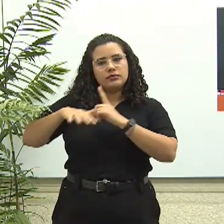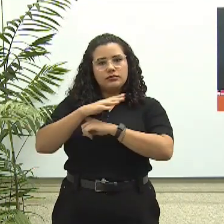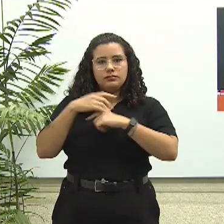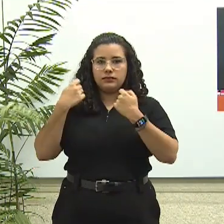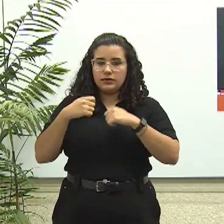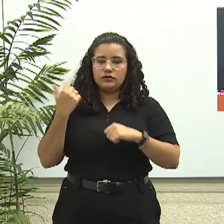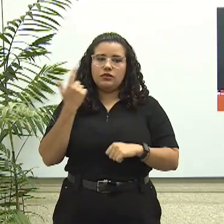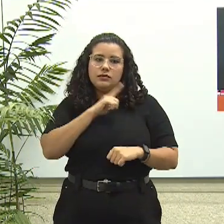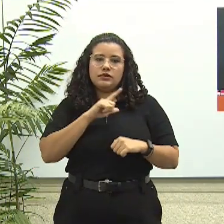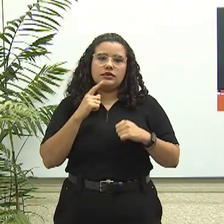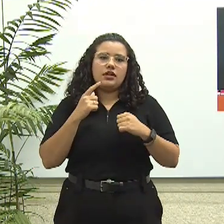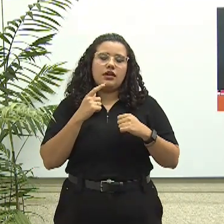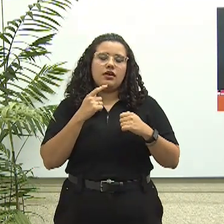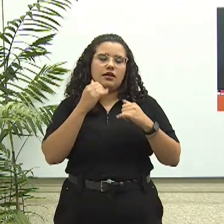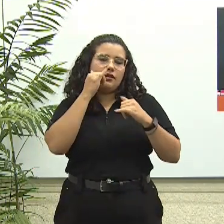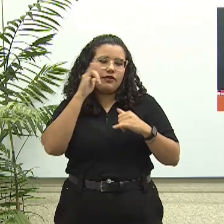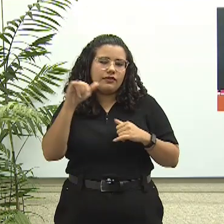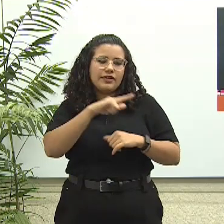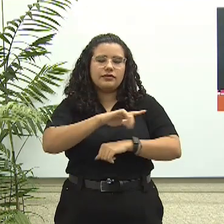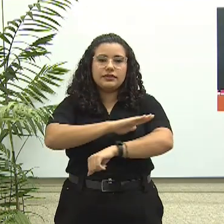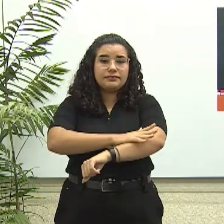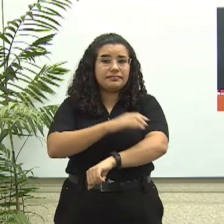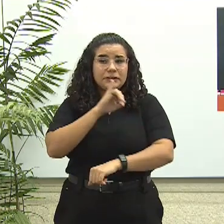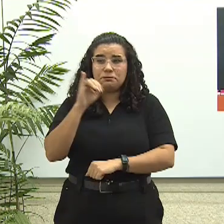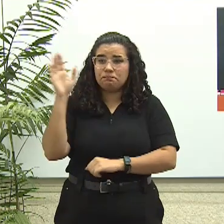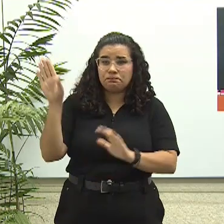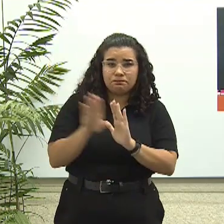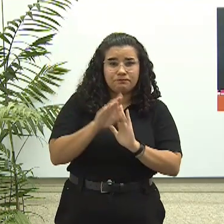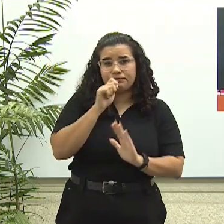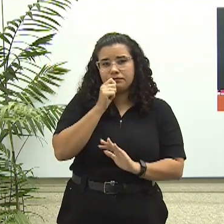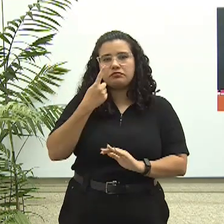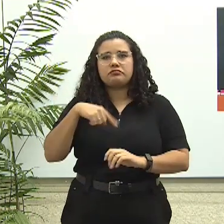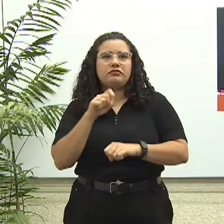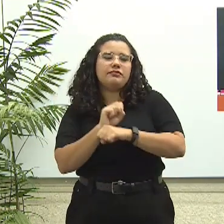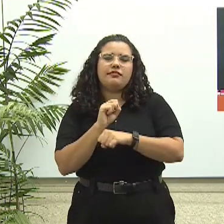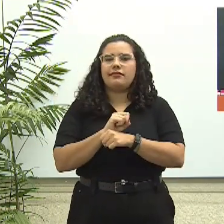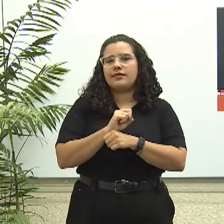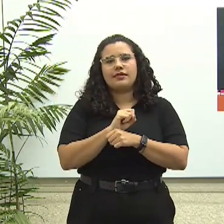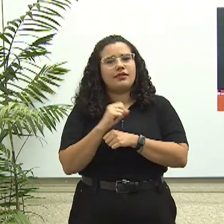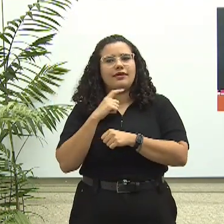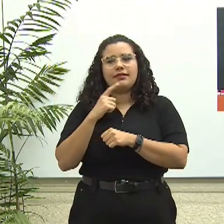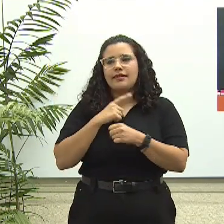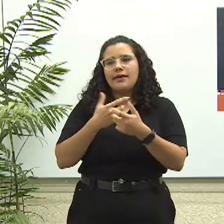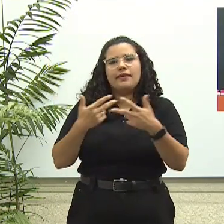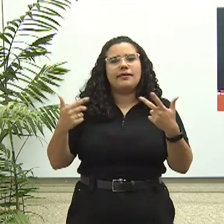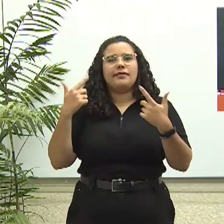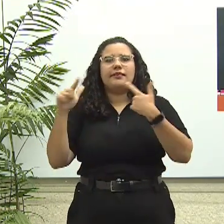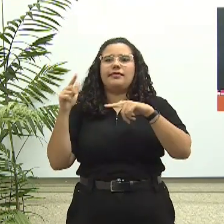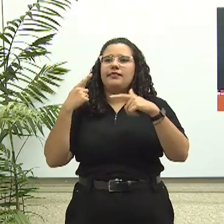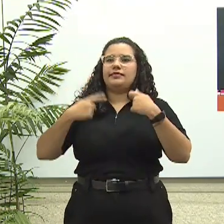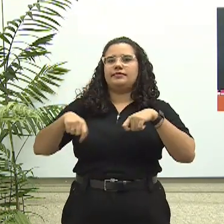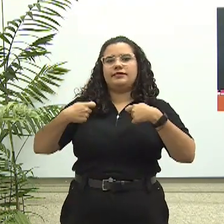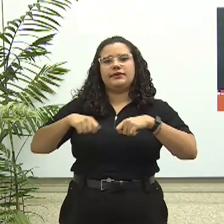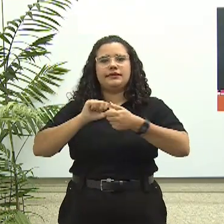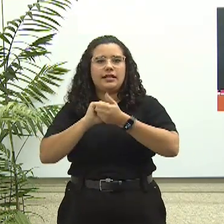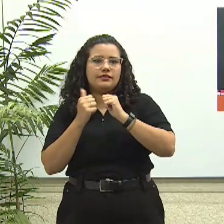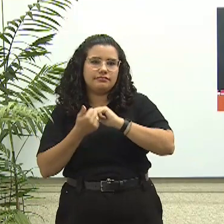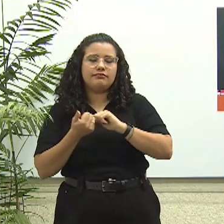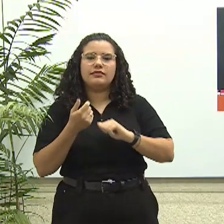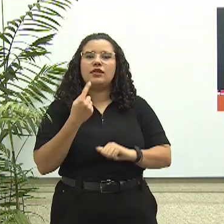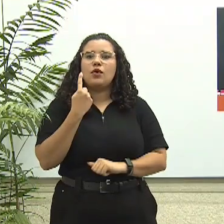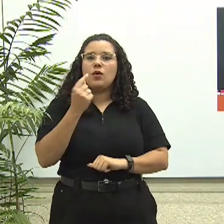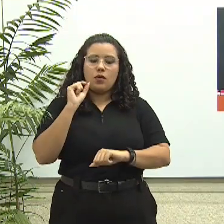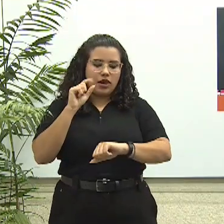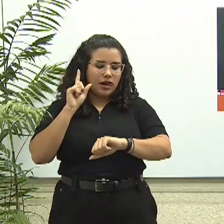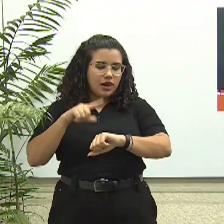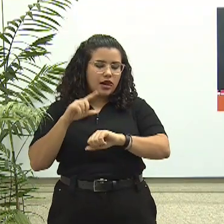do racismo porque essa não dá mas enquanto essa outra não vem a gente não vai ficar esperando enquanto ela não vem tem questões muito práticas que a gente precisa dar conta uma delas é uma